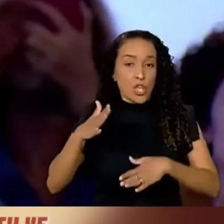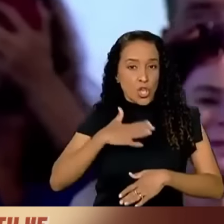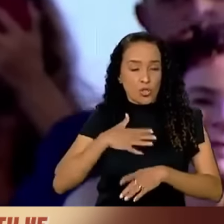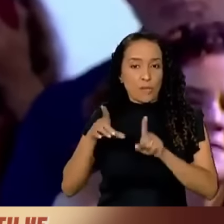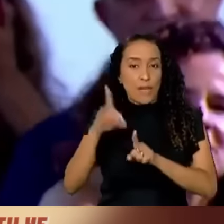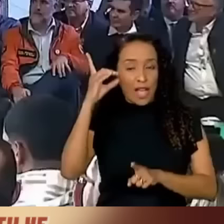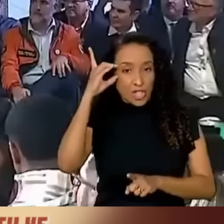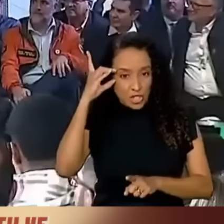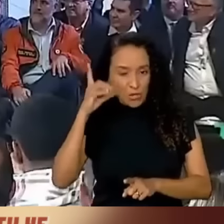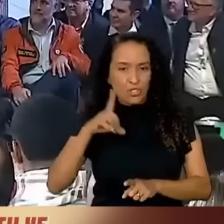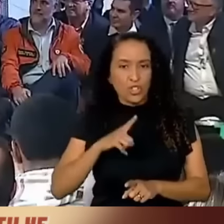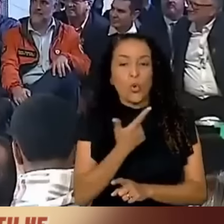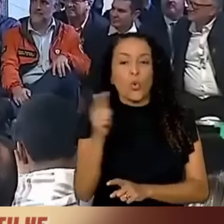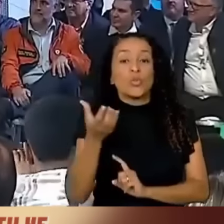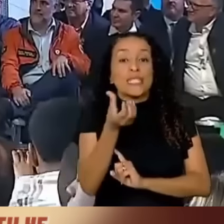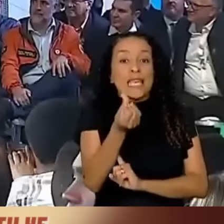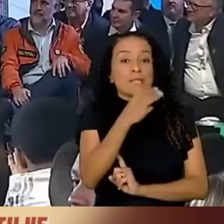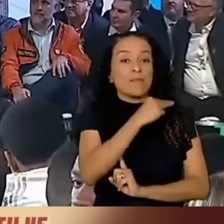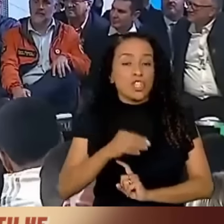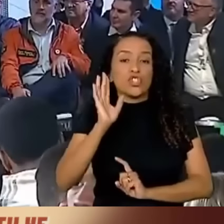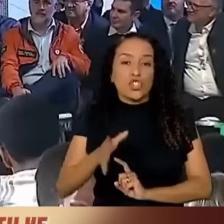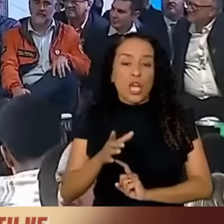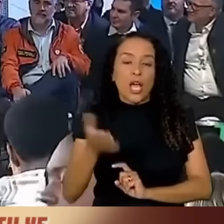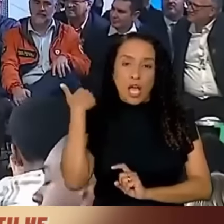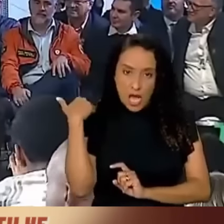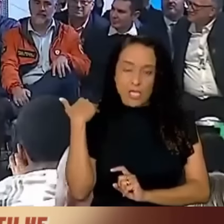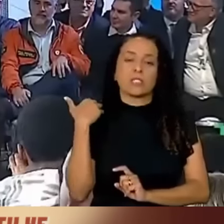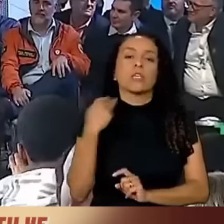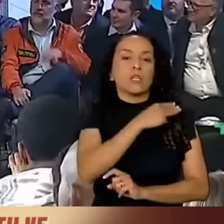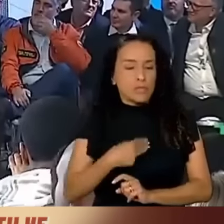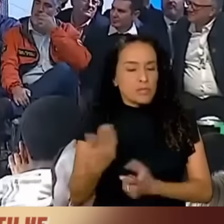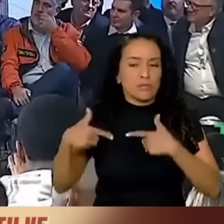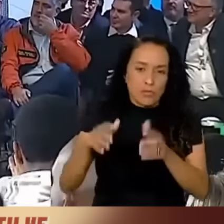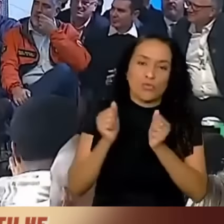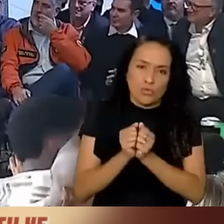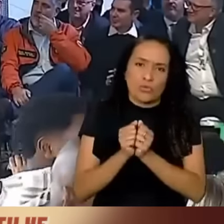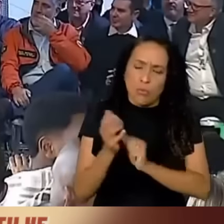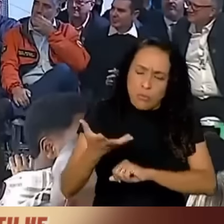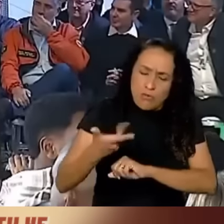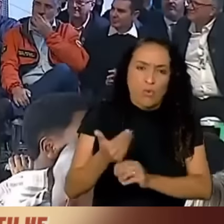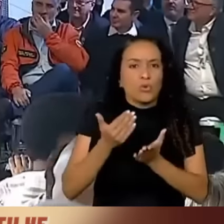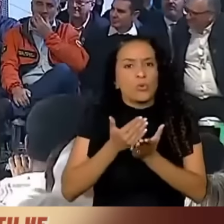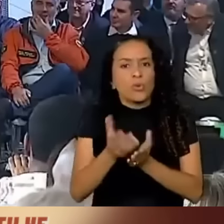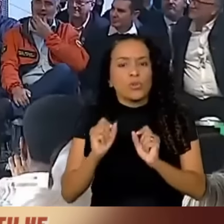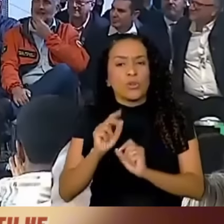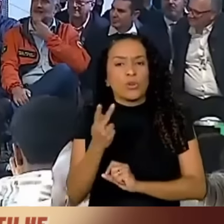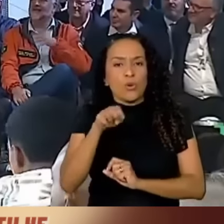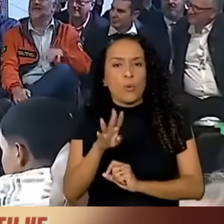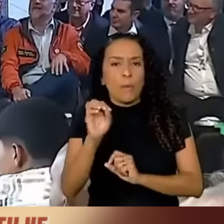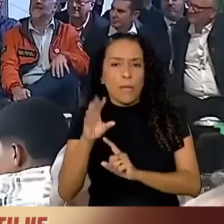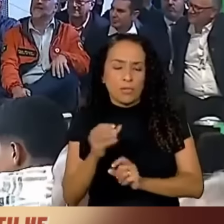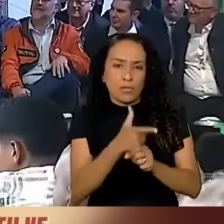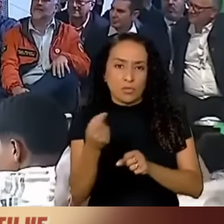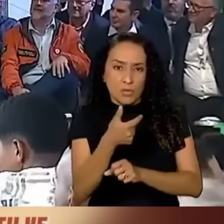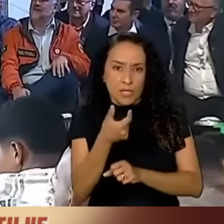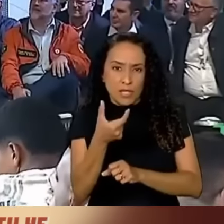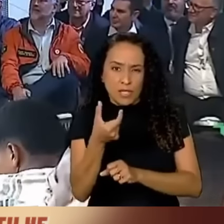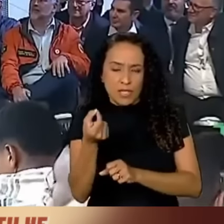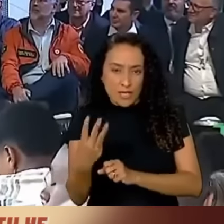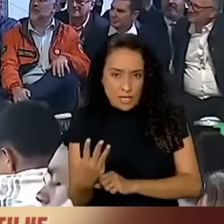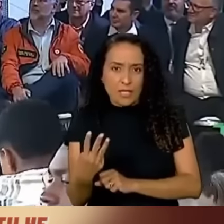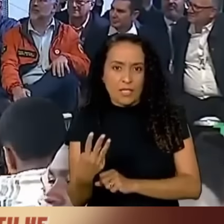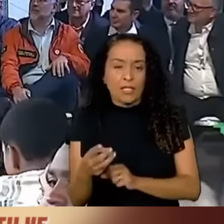Eu e a Dilma, nós tínhamos 6 outros ministros que foram ministros nossos. Companheiros extraordinários, que começou com Humberto Costa, em 2003, e